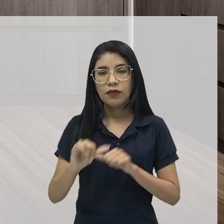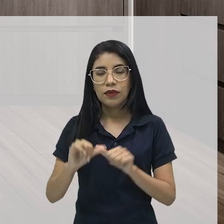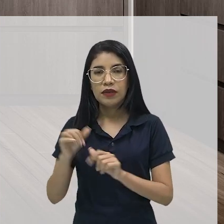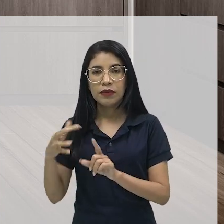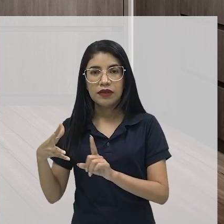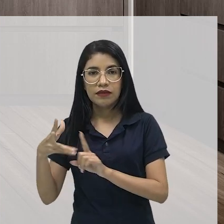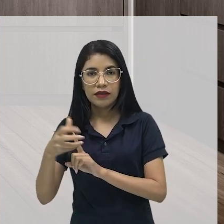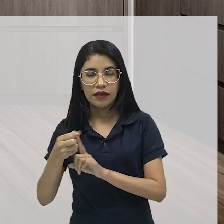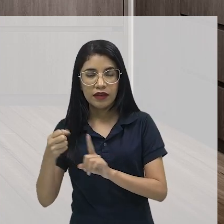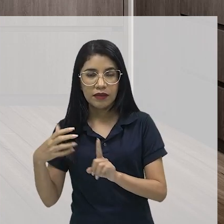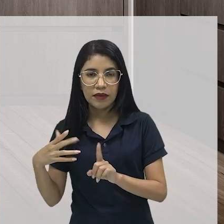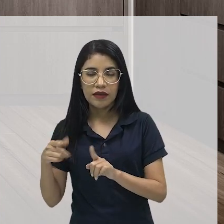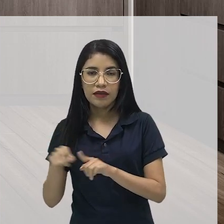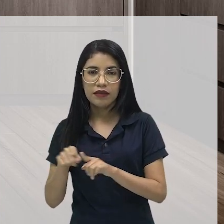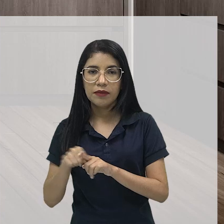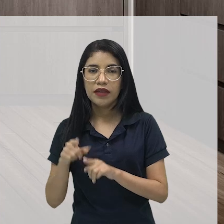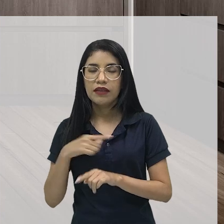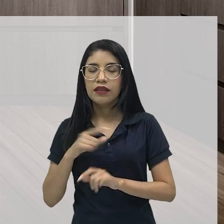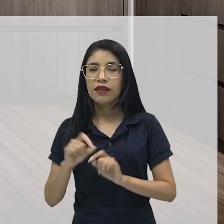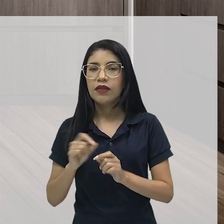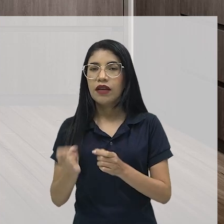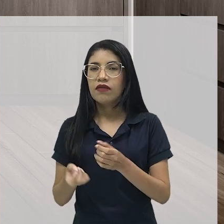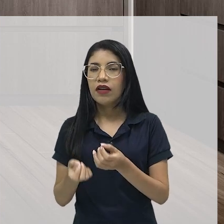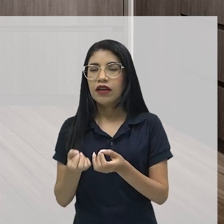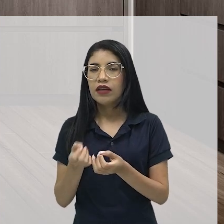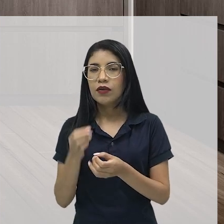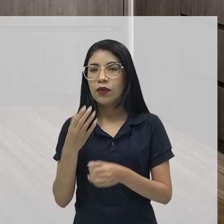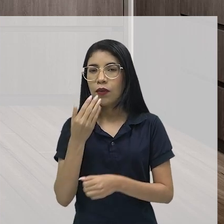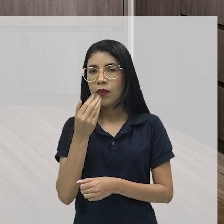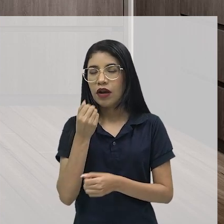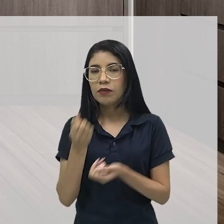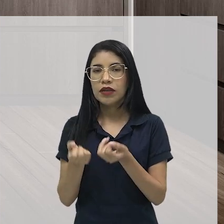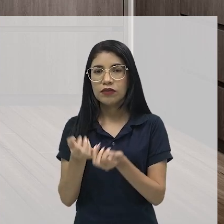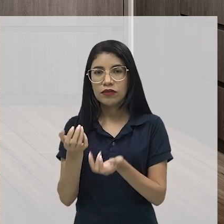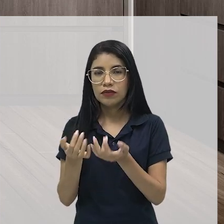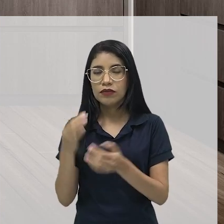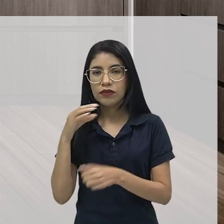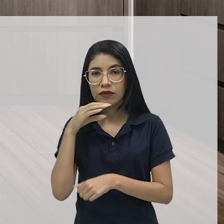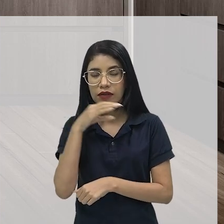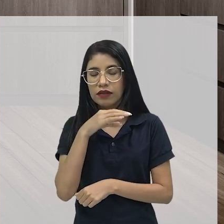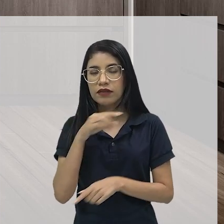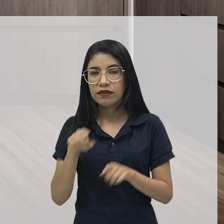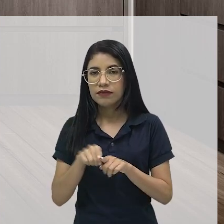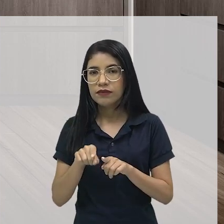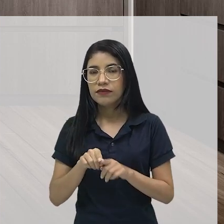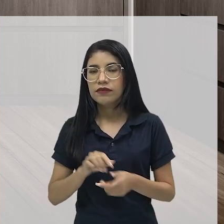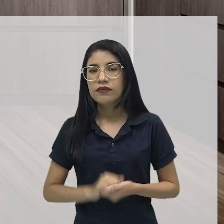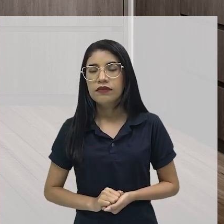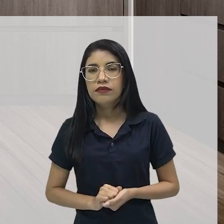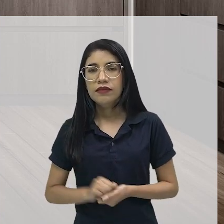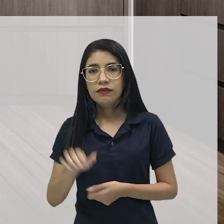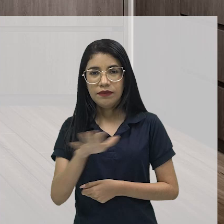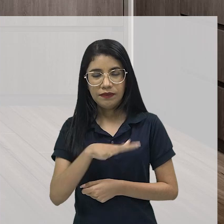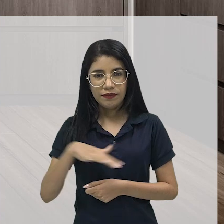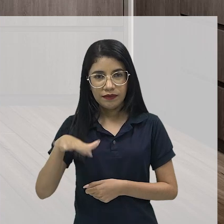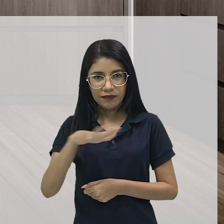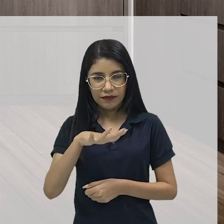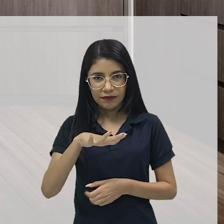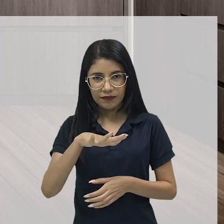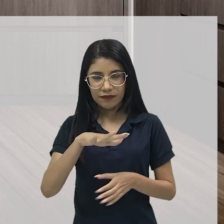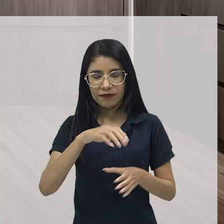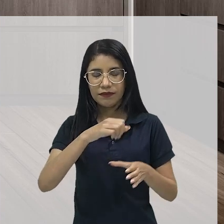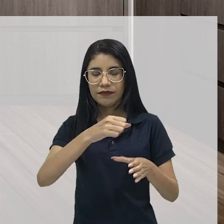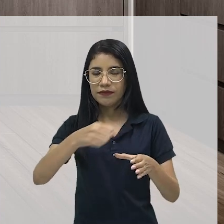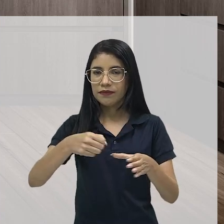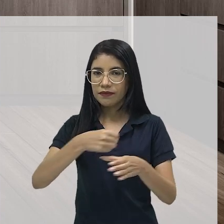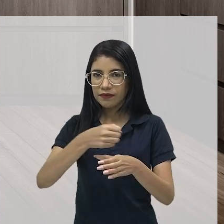térmica, que vai aquecer aí os nossos alimentos. Então, aqui, só no ambiente de cozinha,